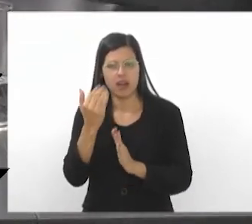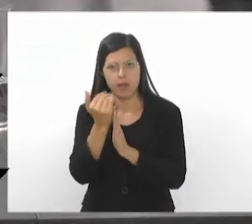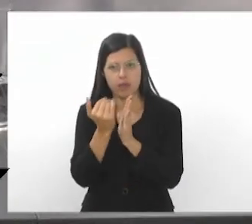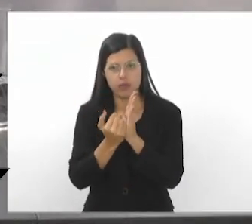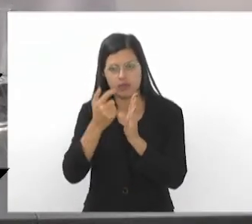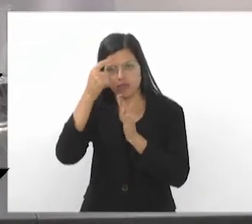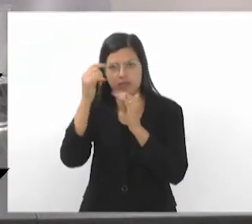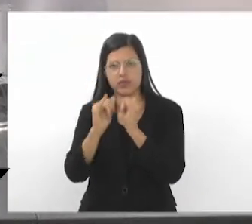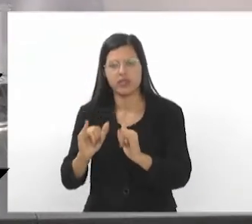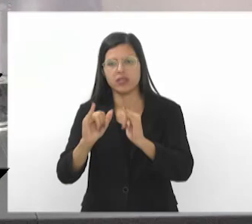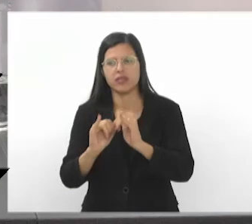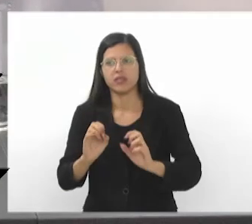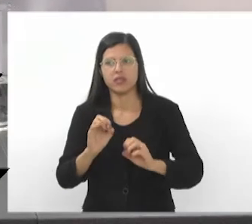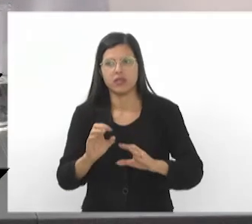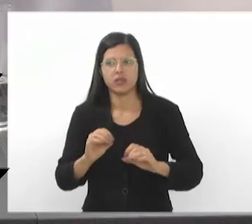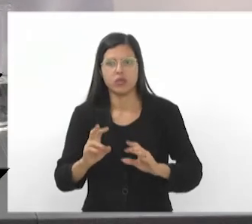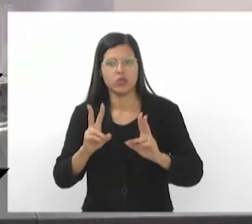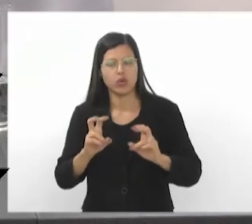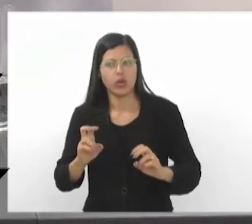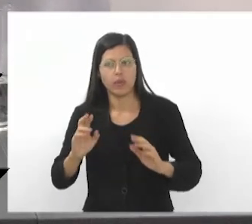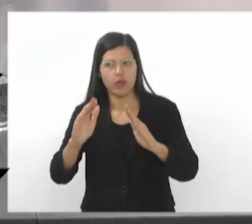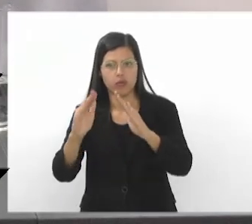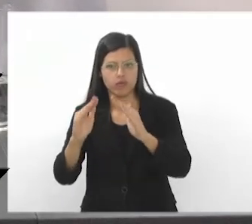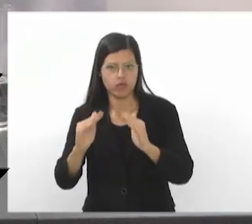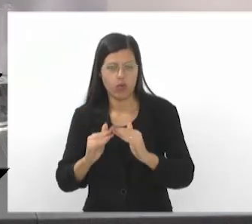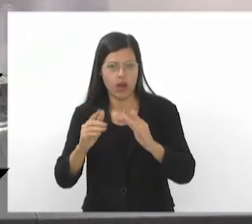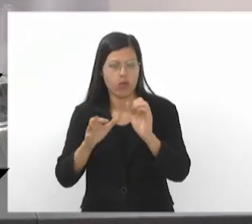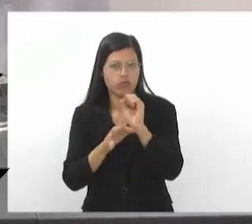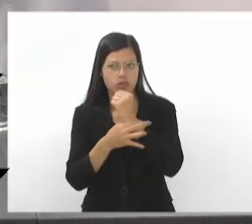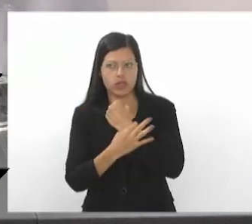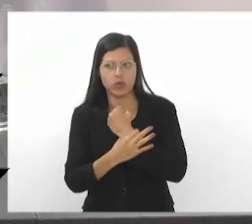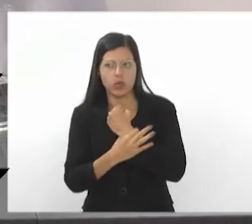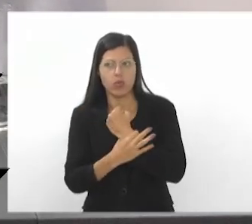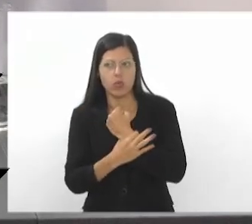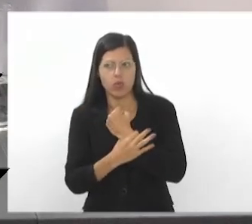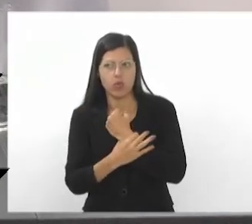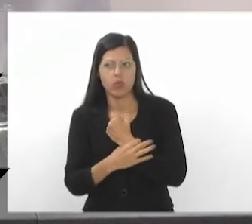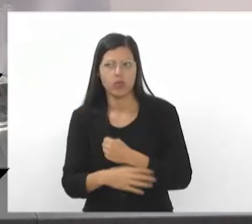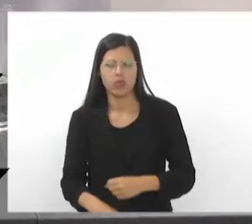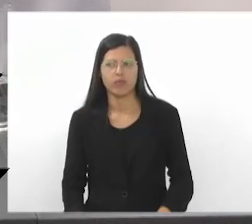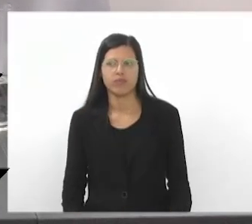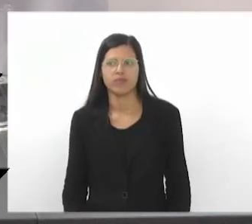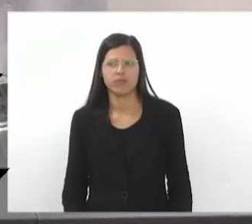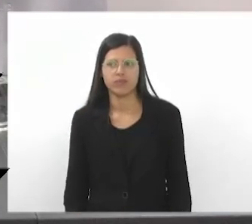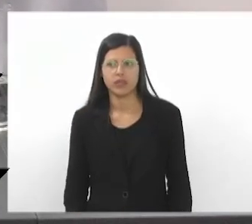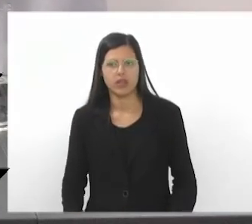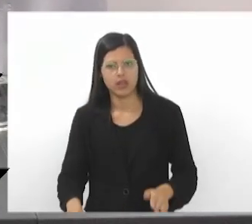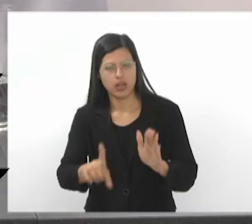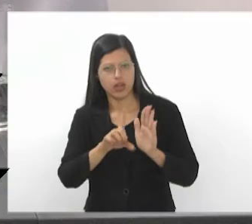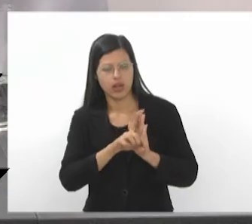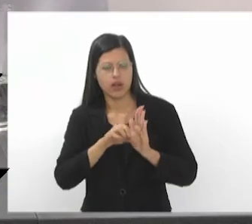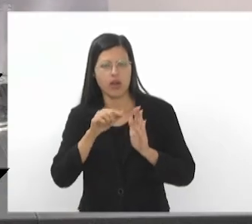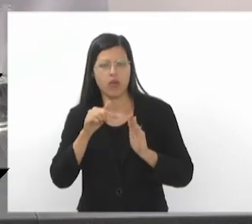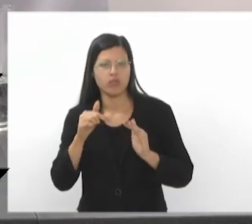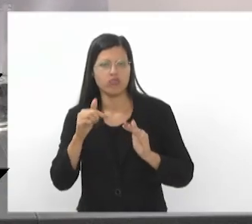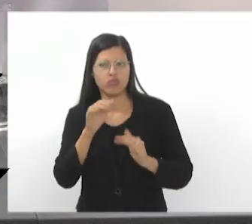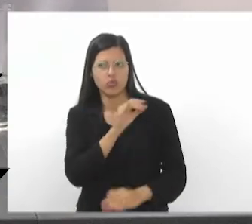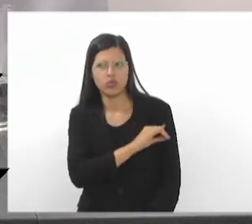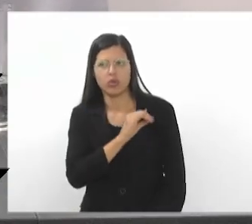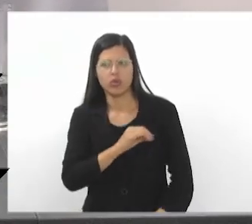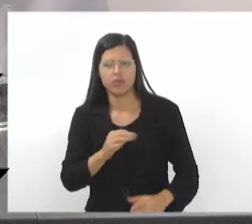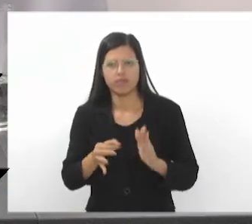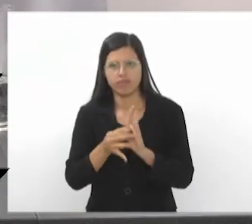educação sobre a habitação segura e legal no Estado do Rio de Janeiro. Para aparecer, deputada Élica